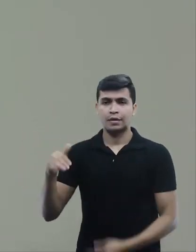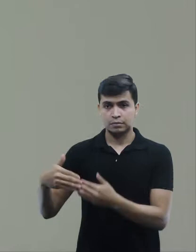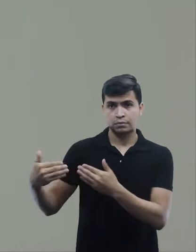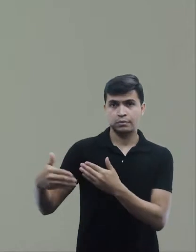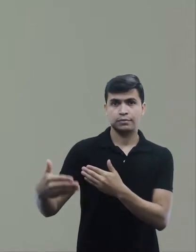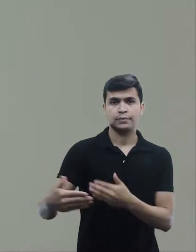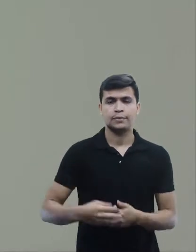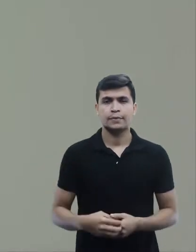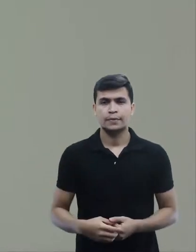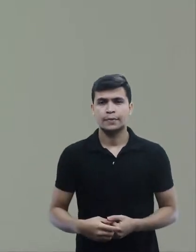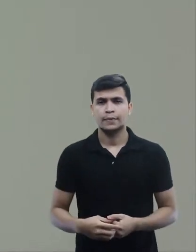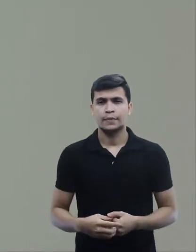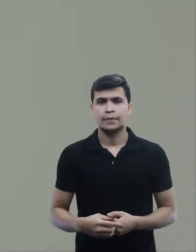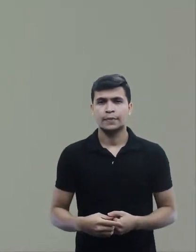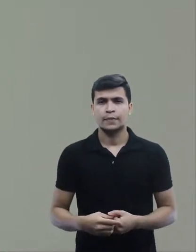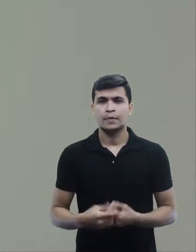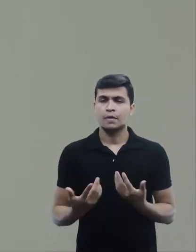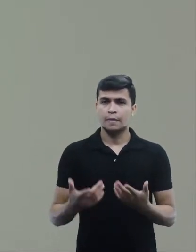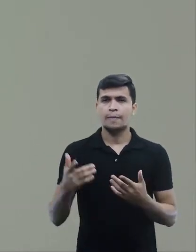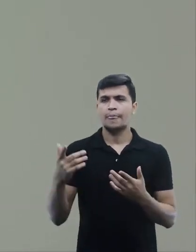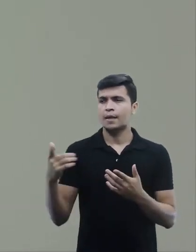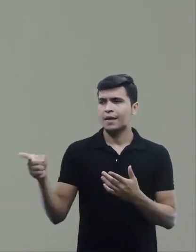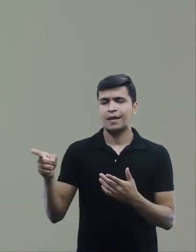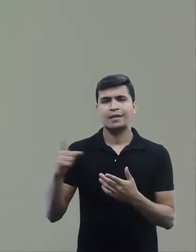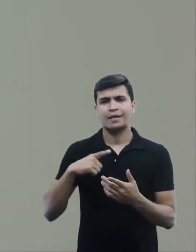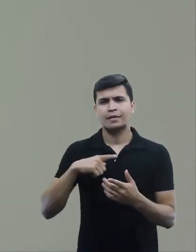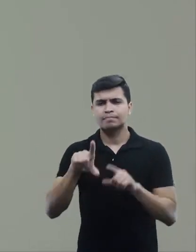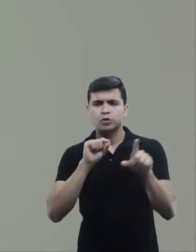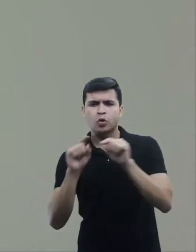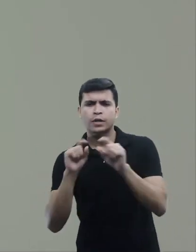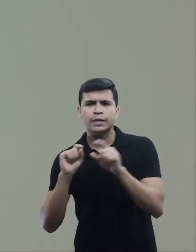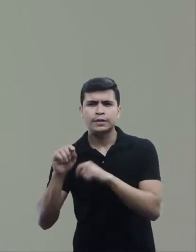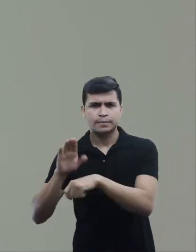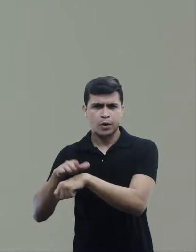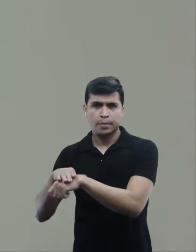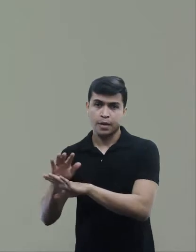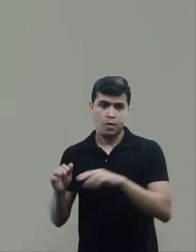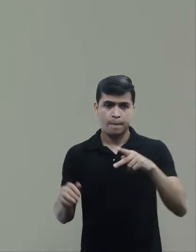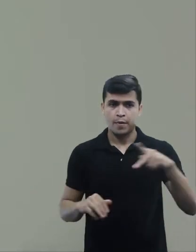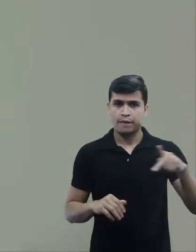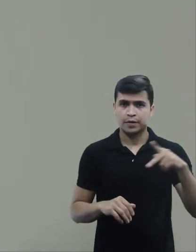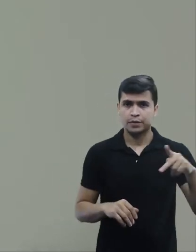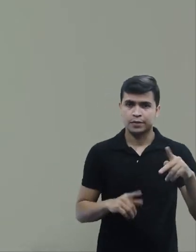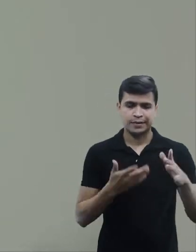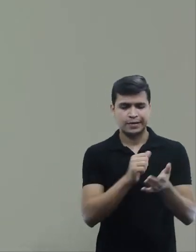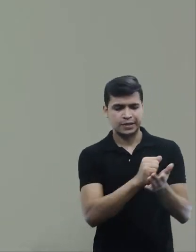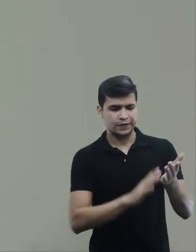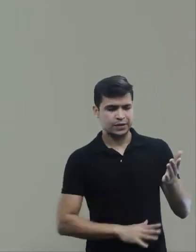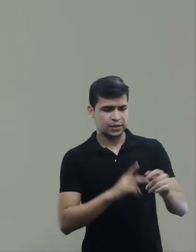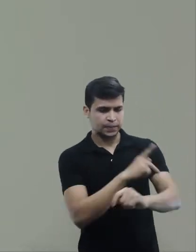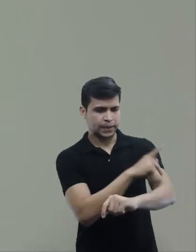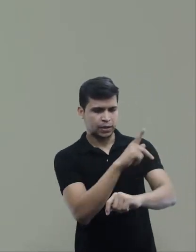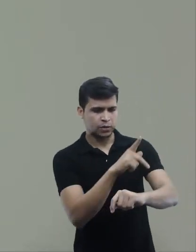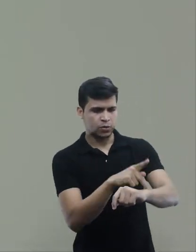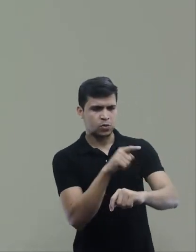programa. Para o desenvolvimento das competências escolhidas pelo estudante, o professor poderá lançar mão de atividades